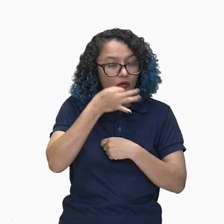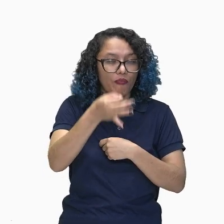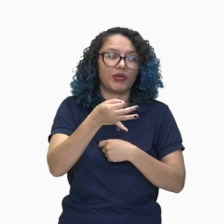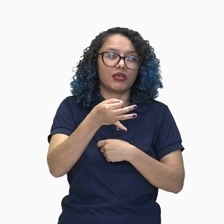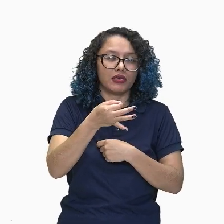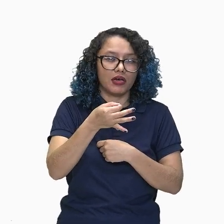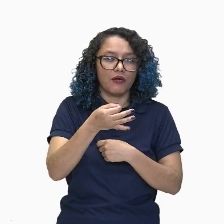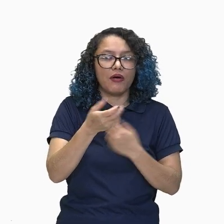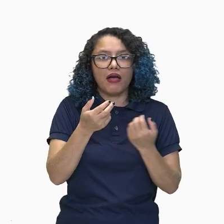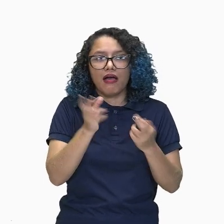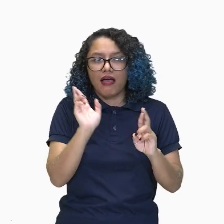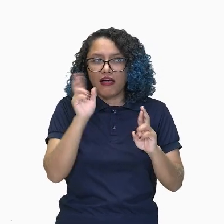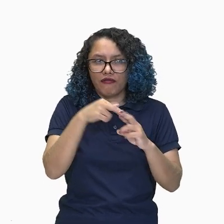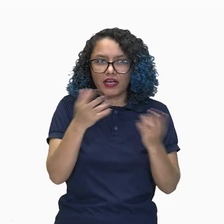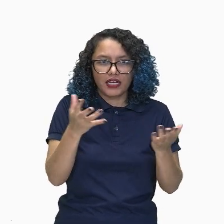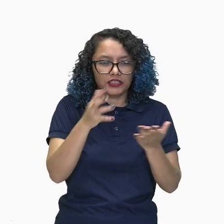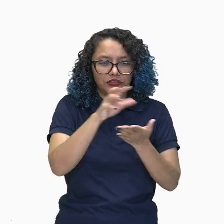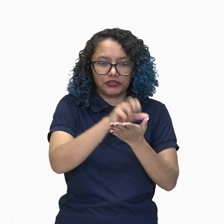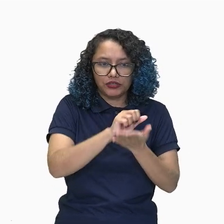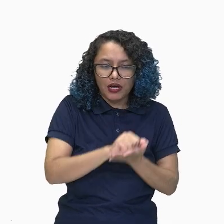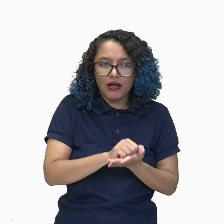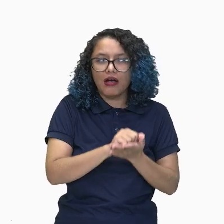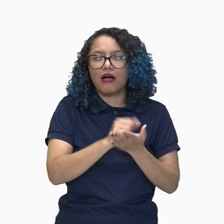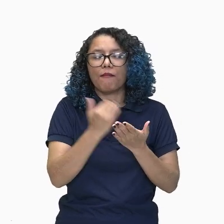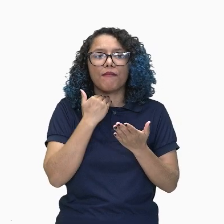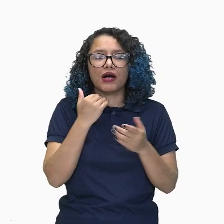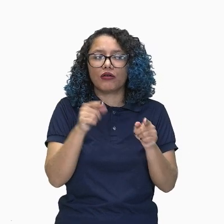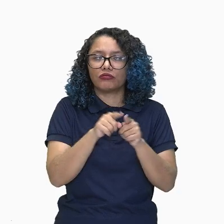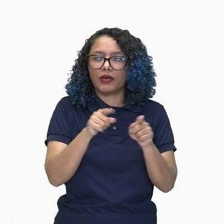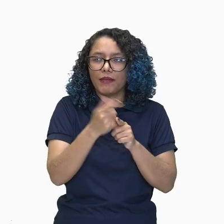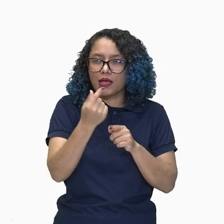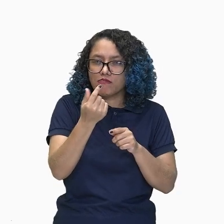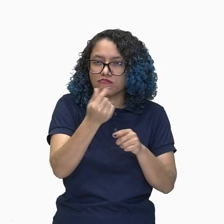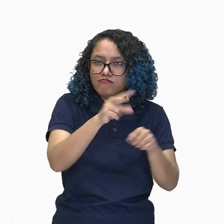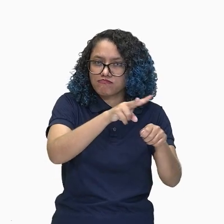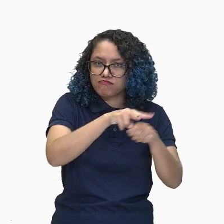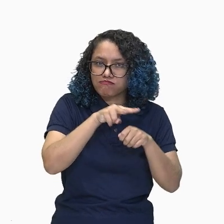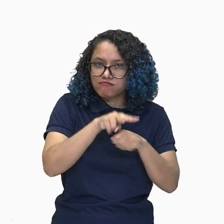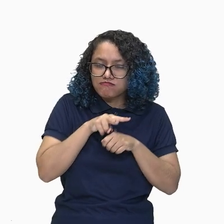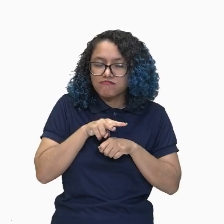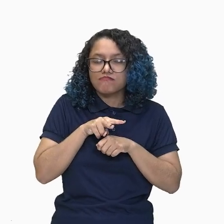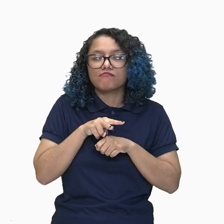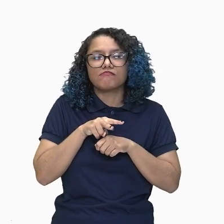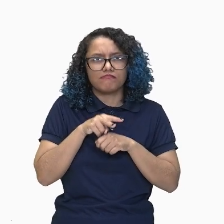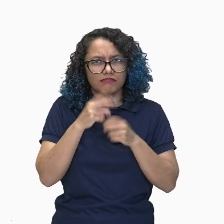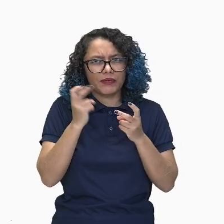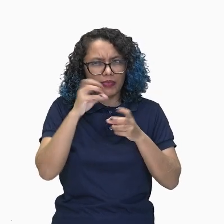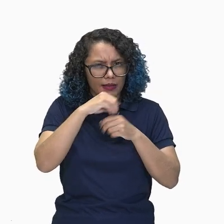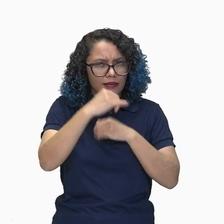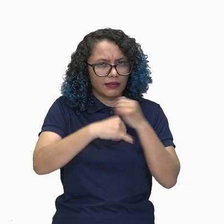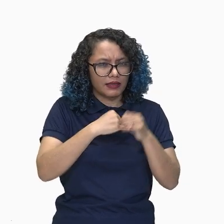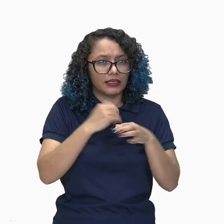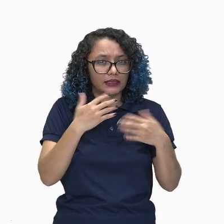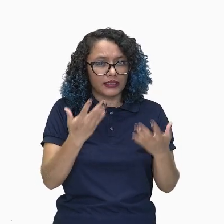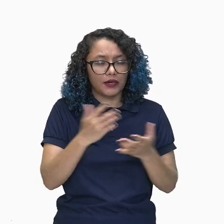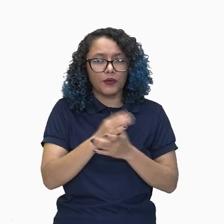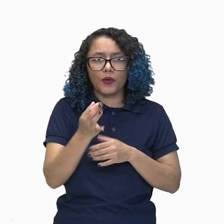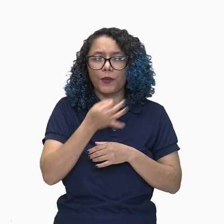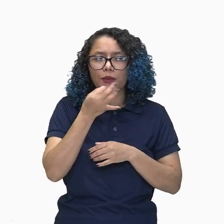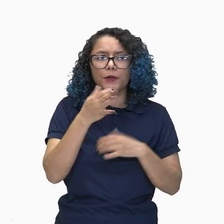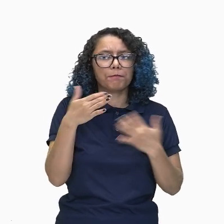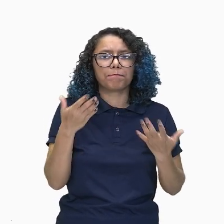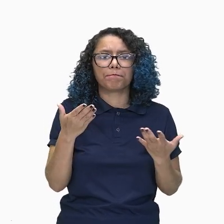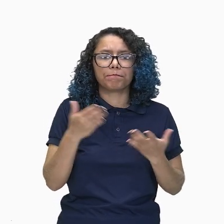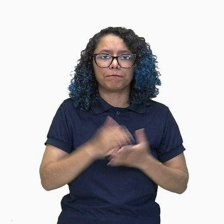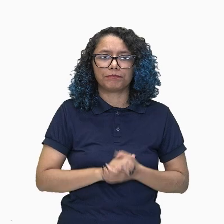de contas, às fraudes, o roubo de dados na internet. Então percebe que a opinião que se coloca aí,